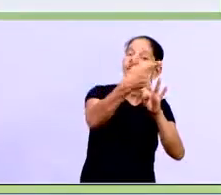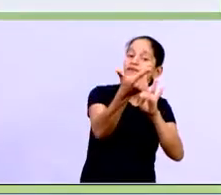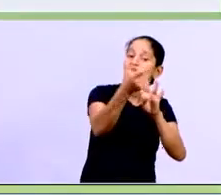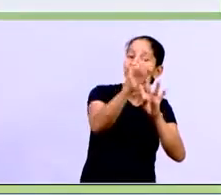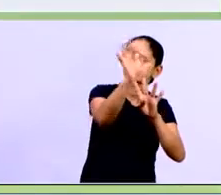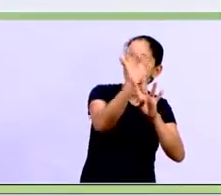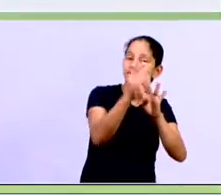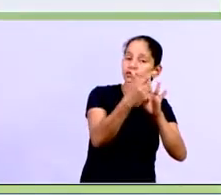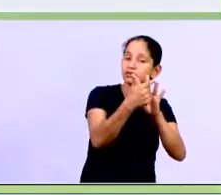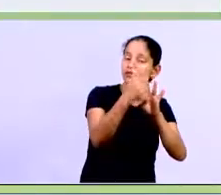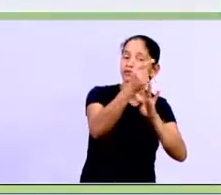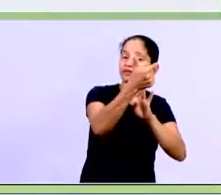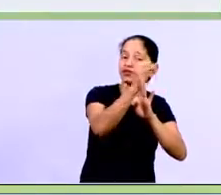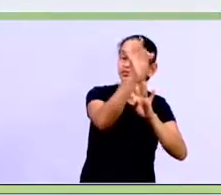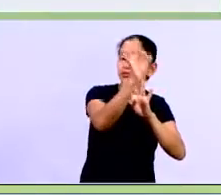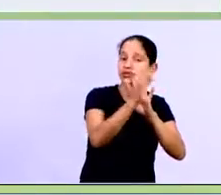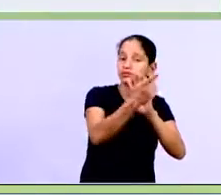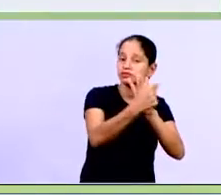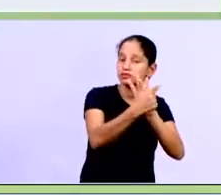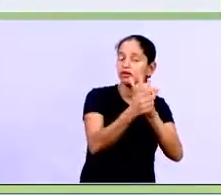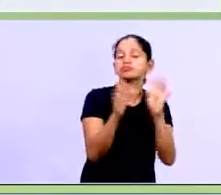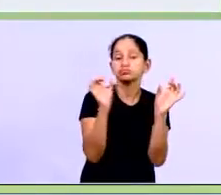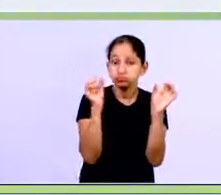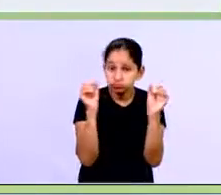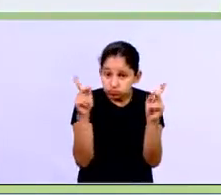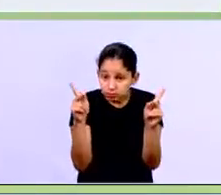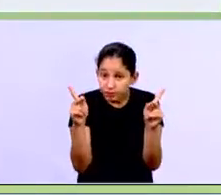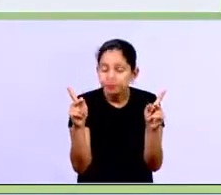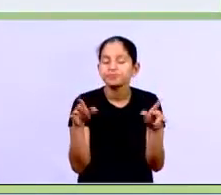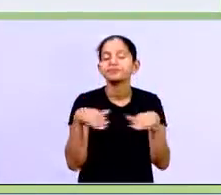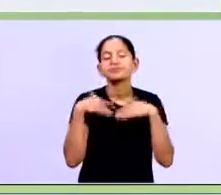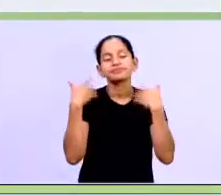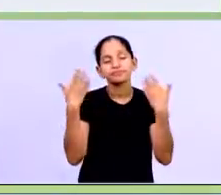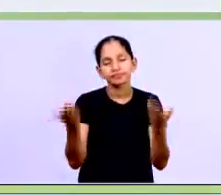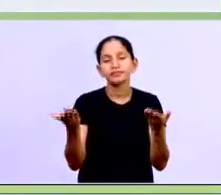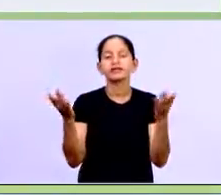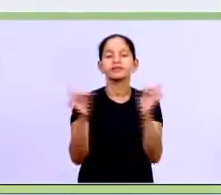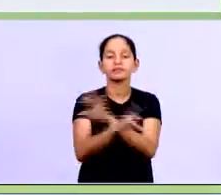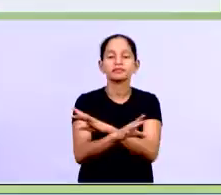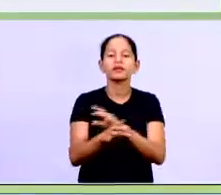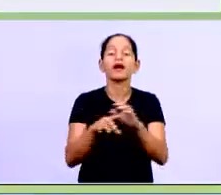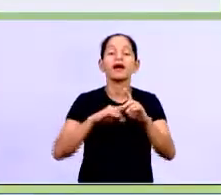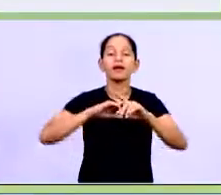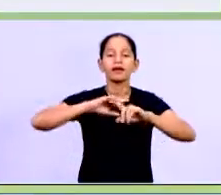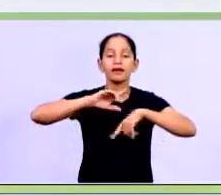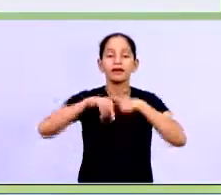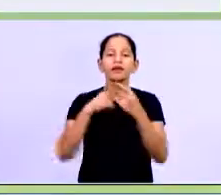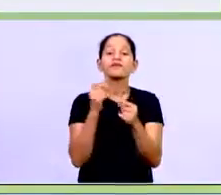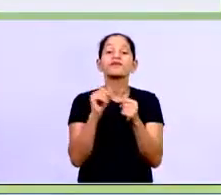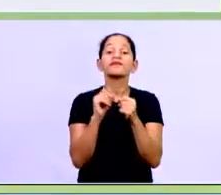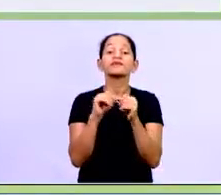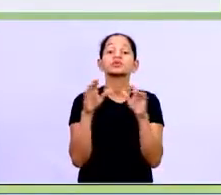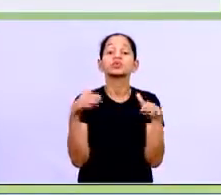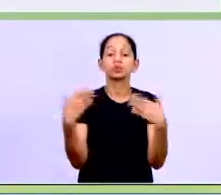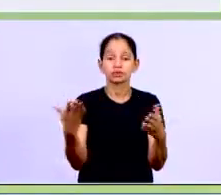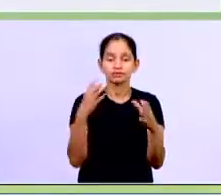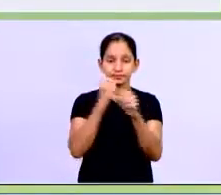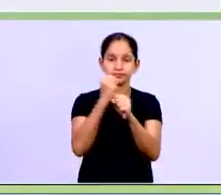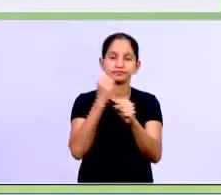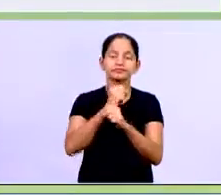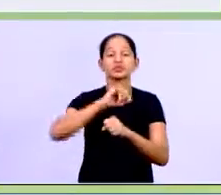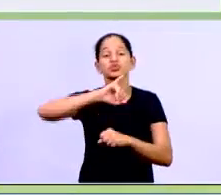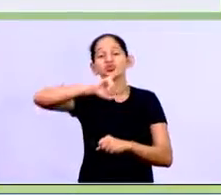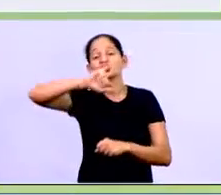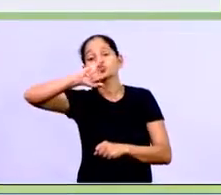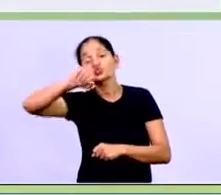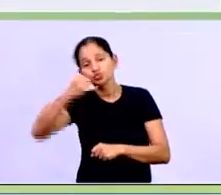no terceiro e 20% no quarto, ok? Preenchido a amortização, eu vou calcular os juros. O